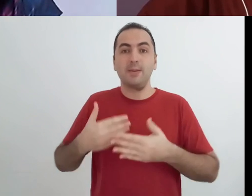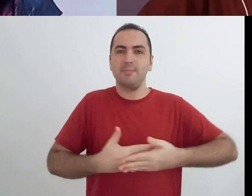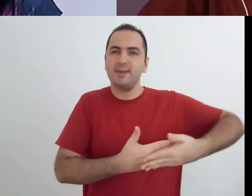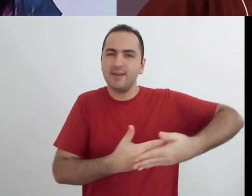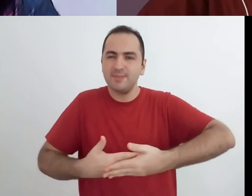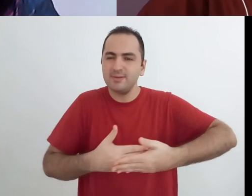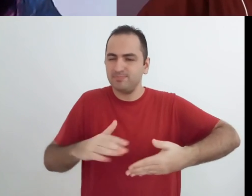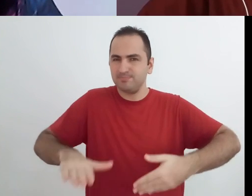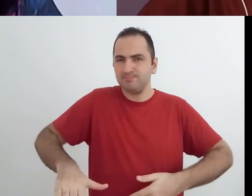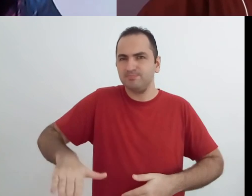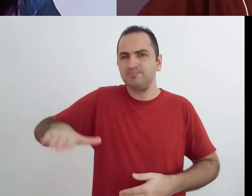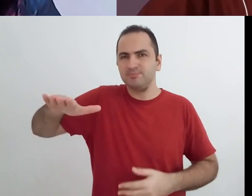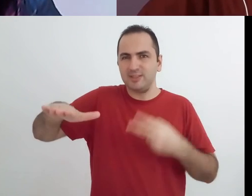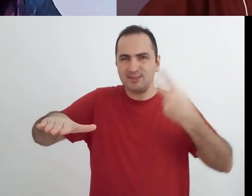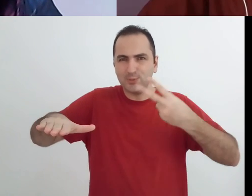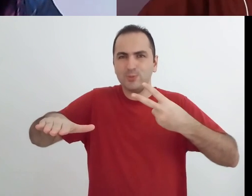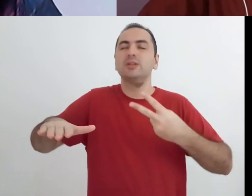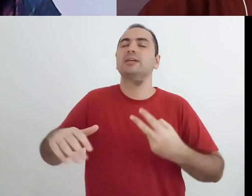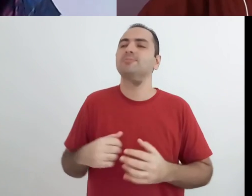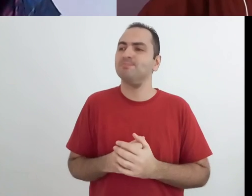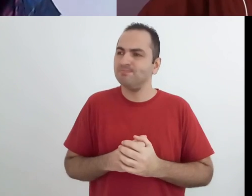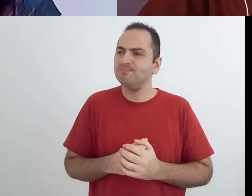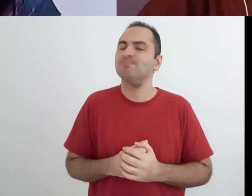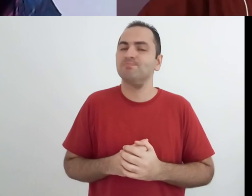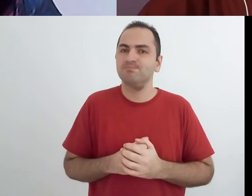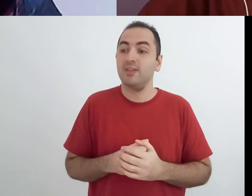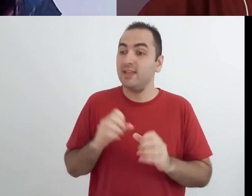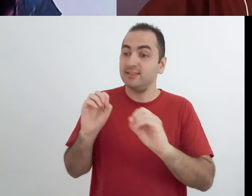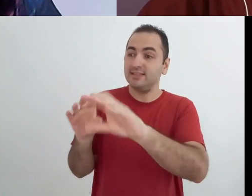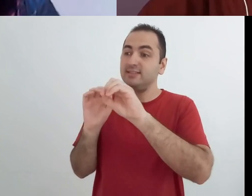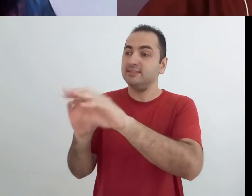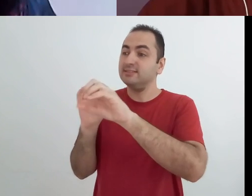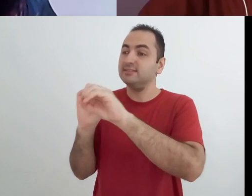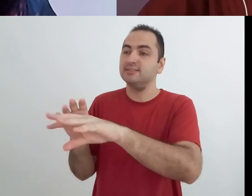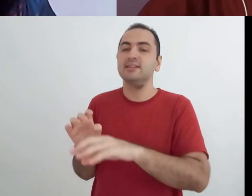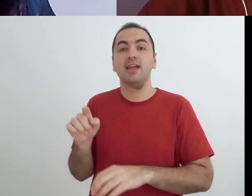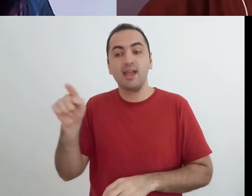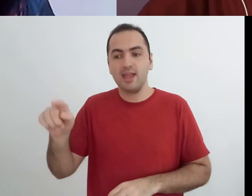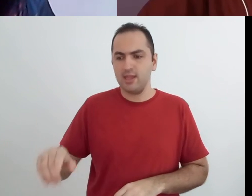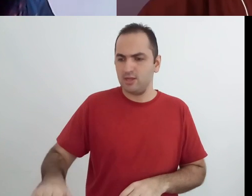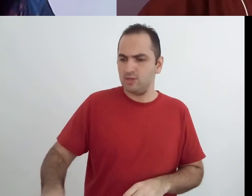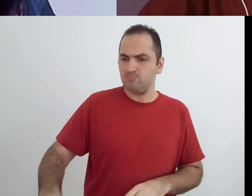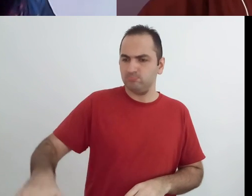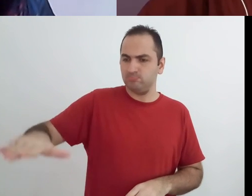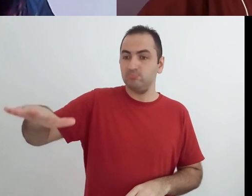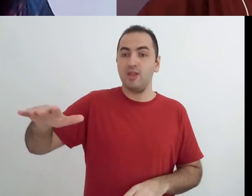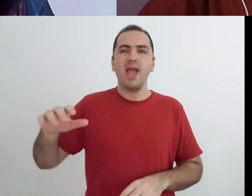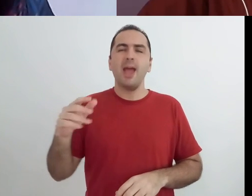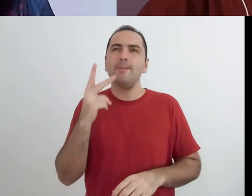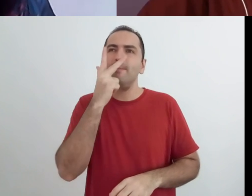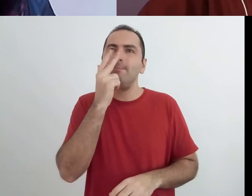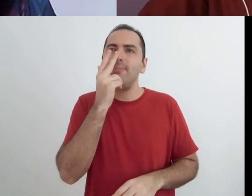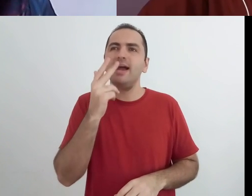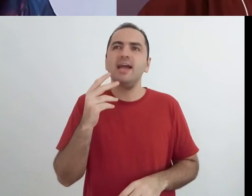né? Desde a primeira filha, agora a nenenzinha, eles já começam. O que a criança ouvinte faz, que é